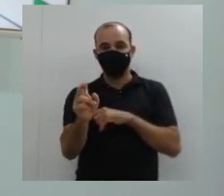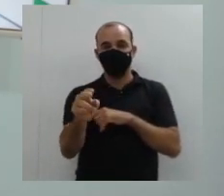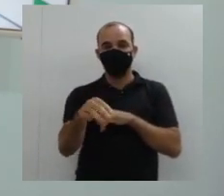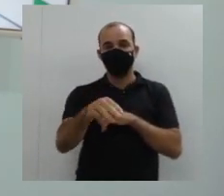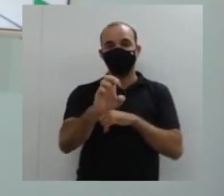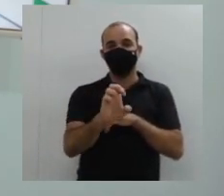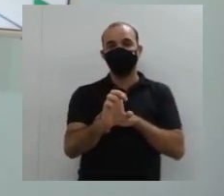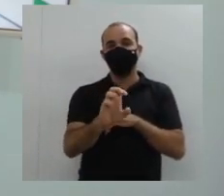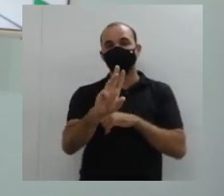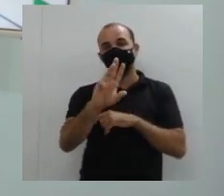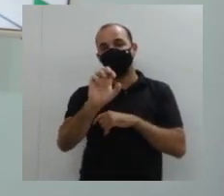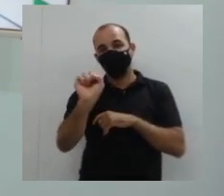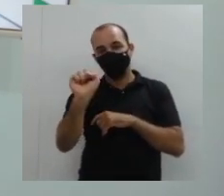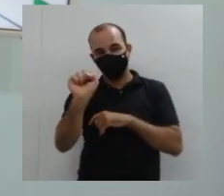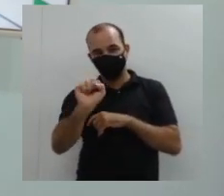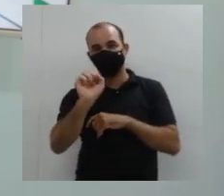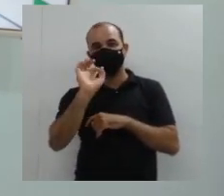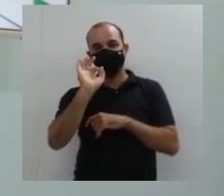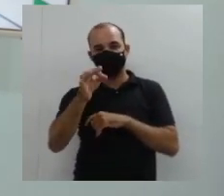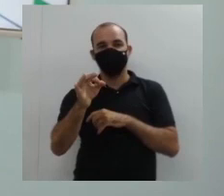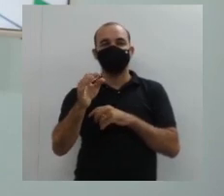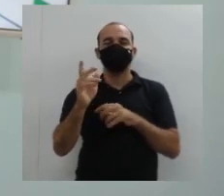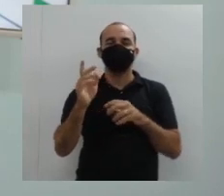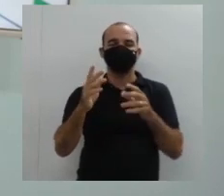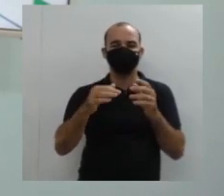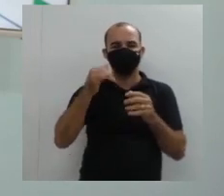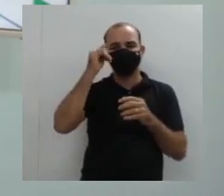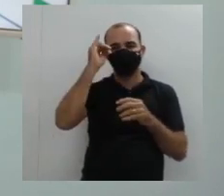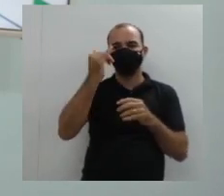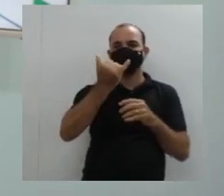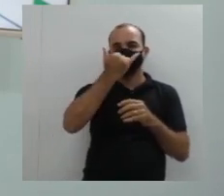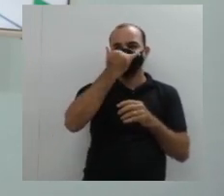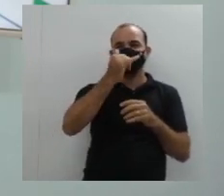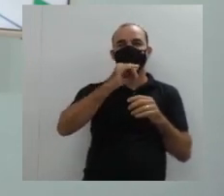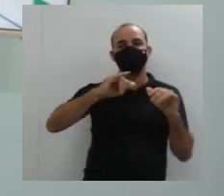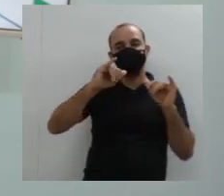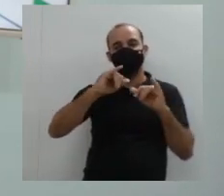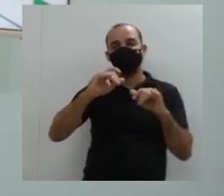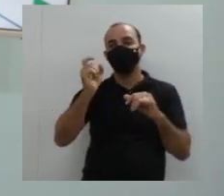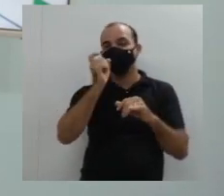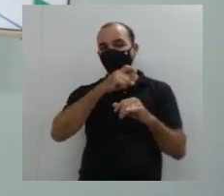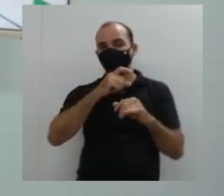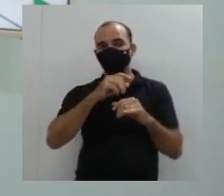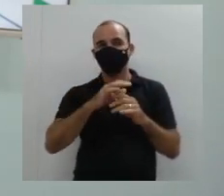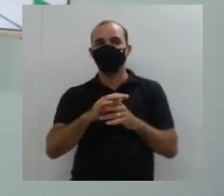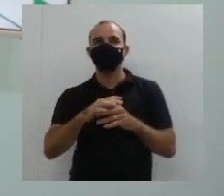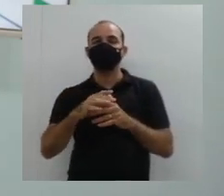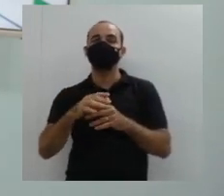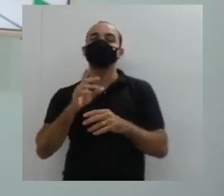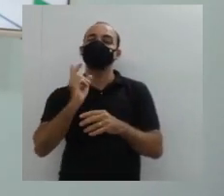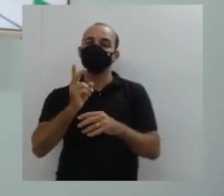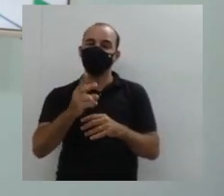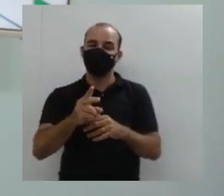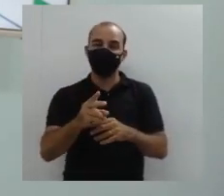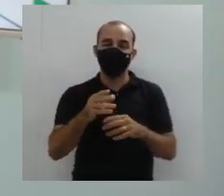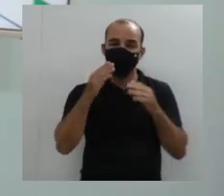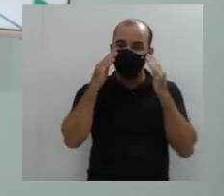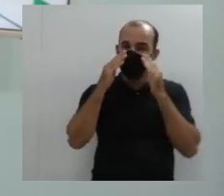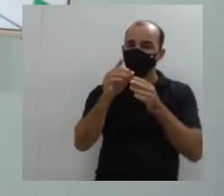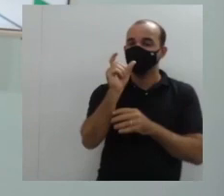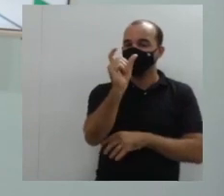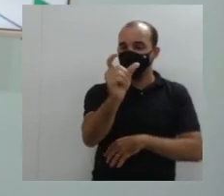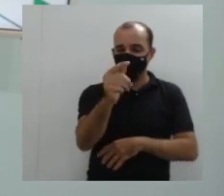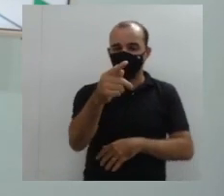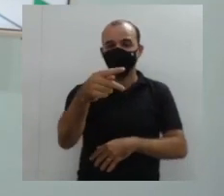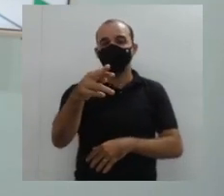aí em situações perigosas. E lembrar vocês, quando eu falar propaganda, mais uma vez, o